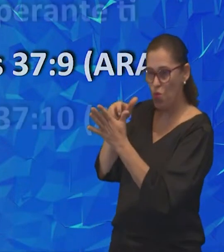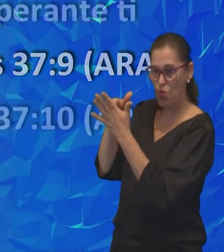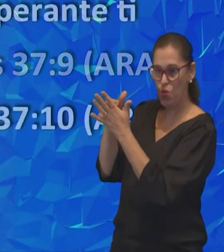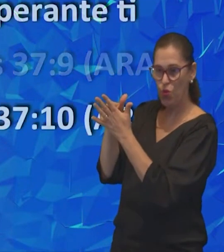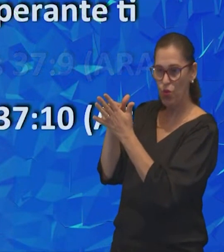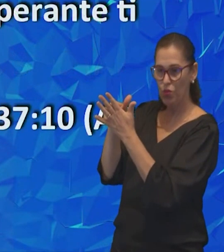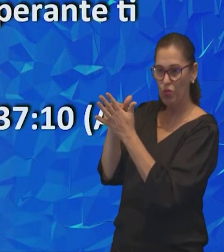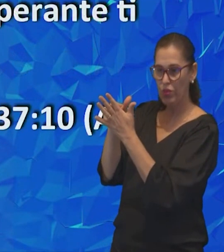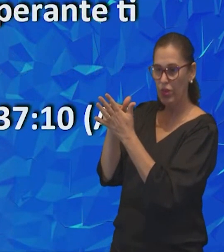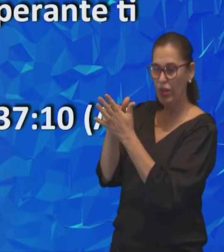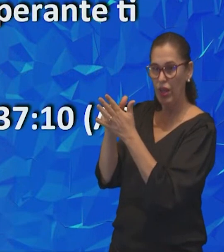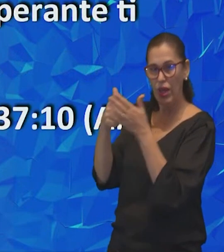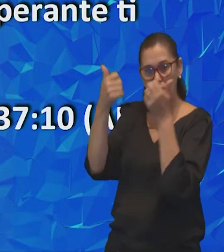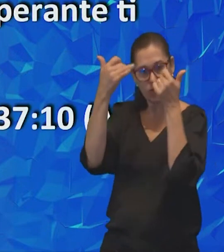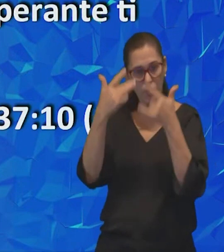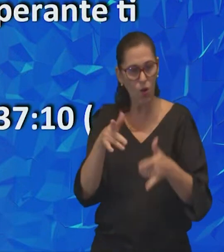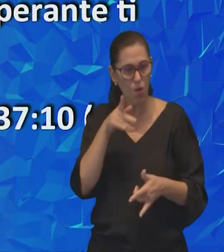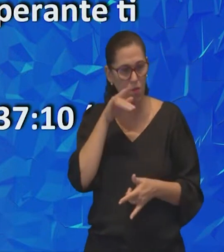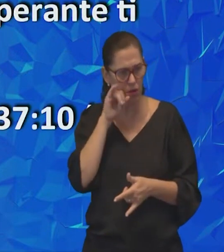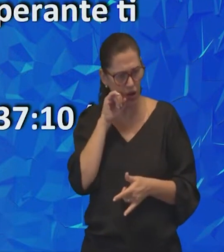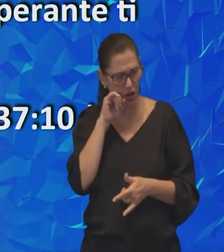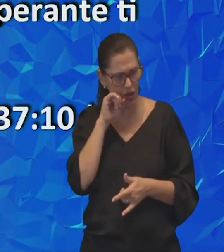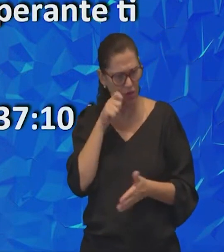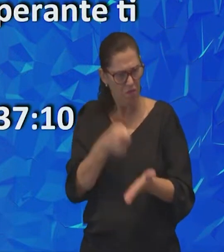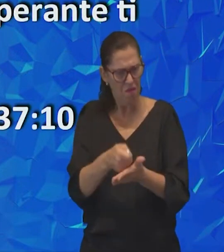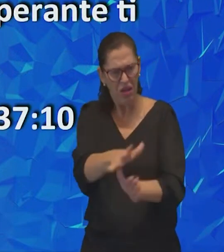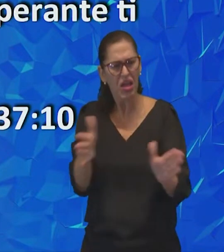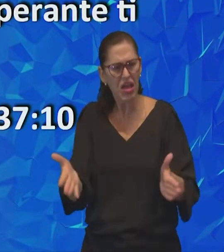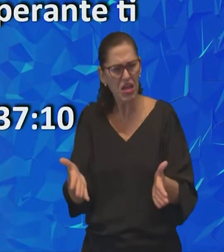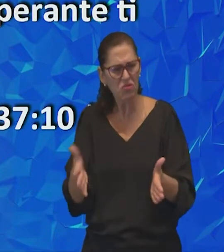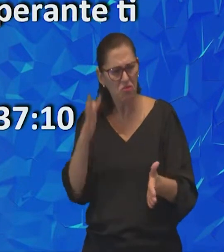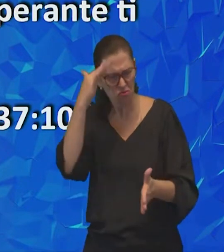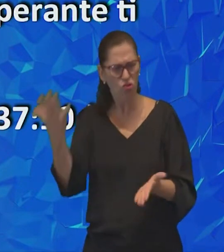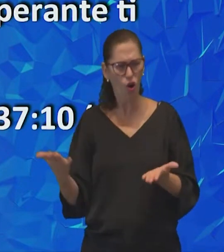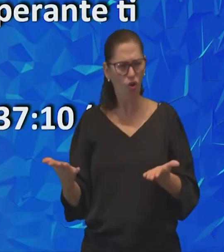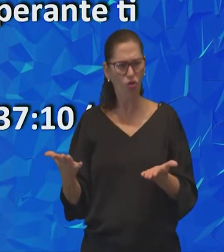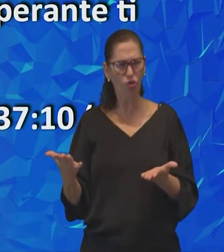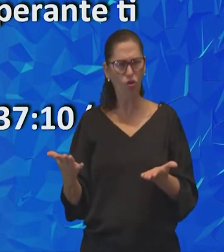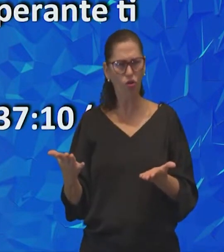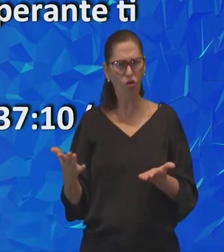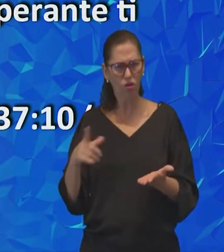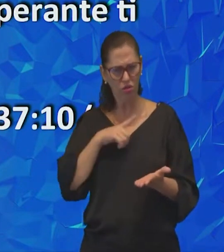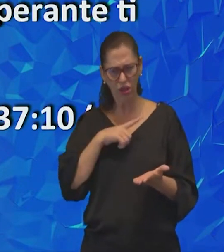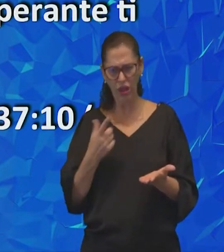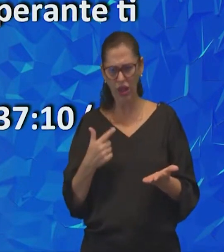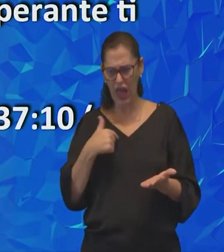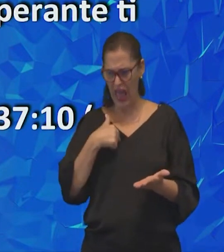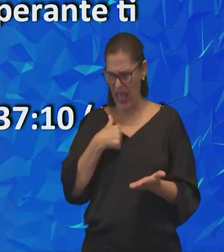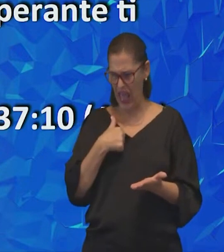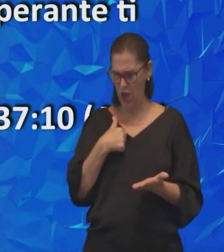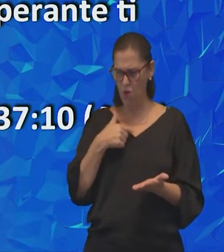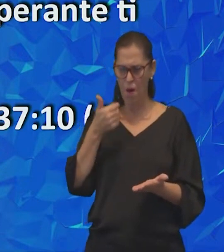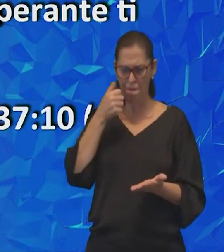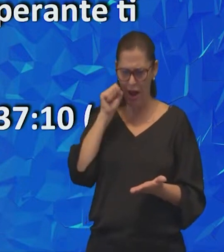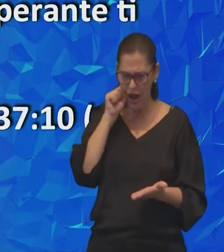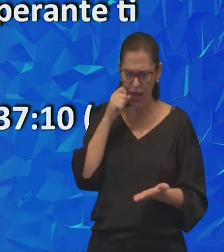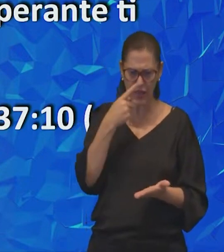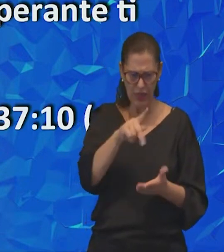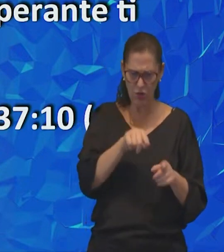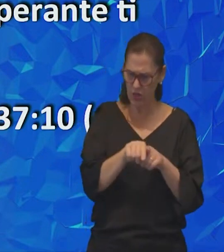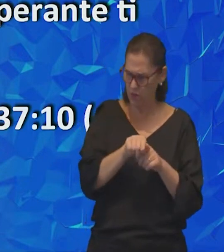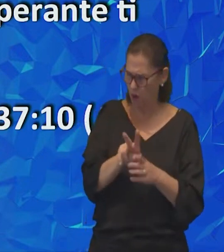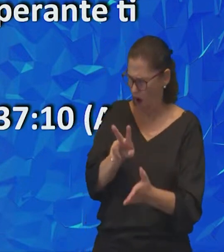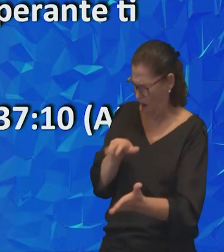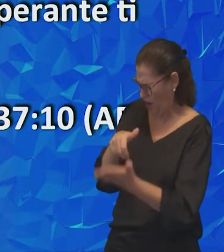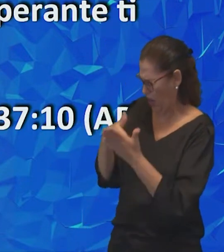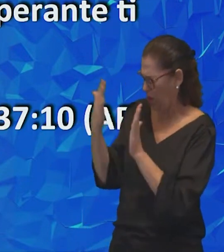pai e a seus irmãos, o seu pai lhe repreendeu: que sonho é este que tiveste? Acaso vivemos eu e tua mãe e teus irmãos a